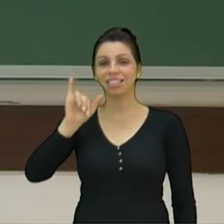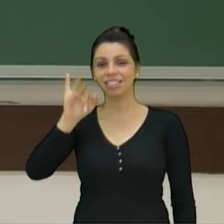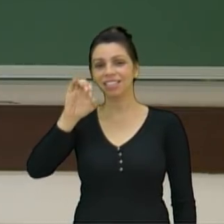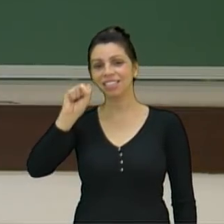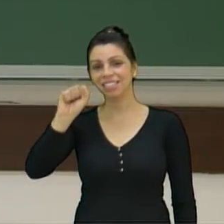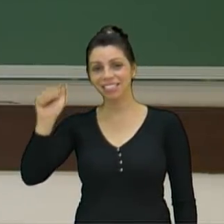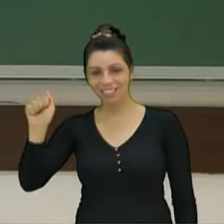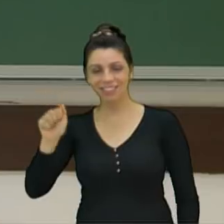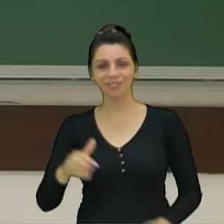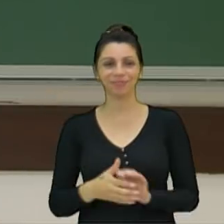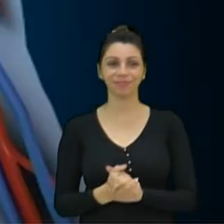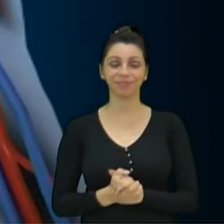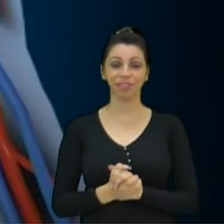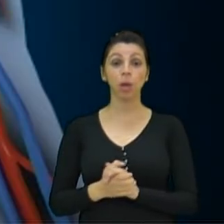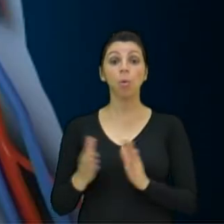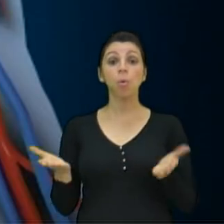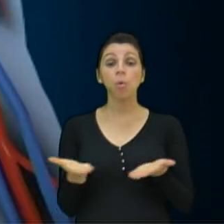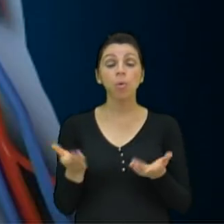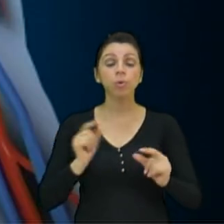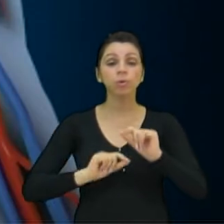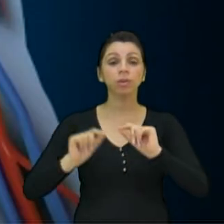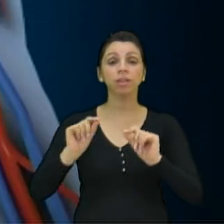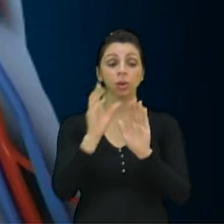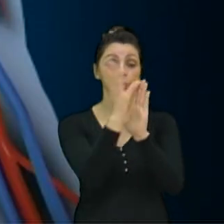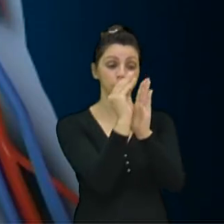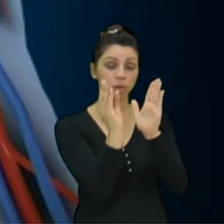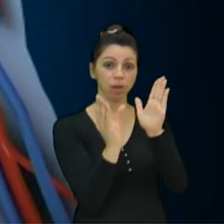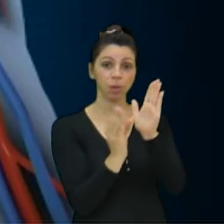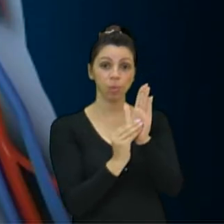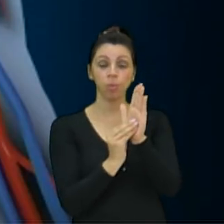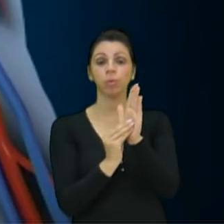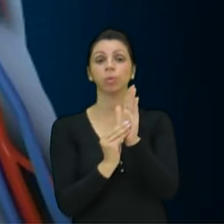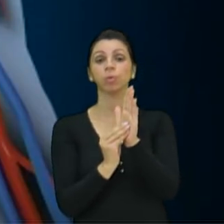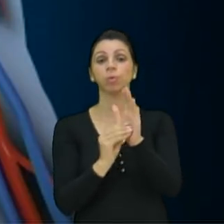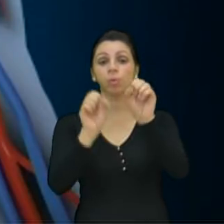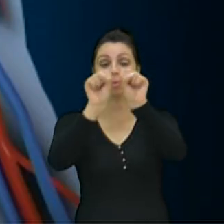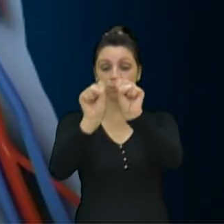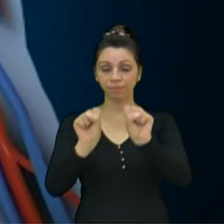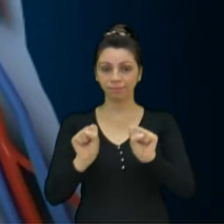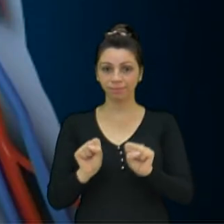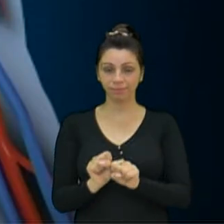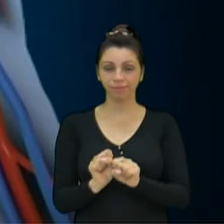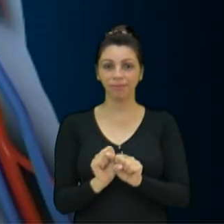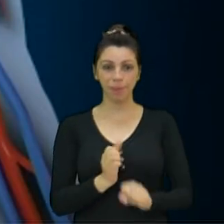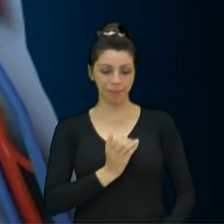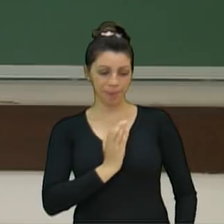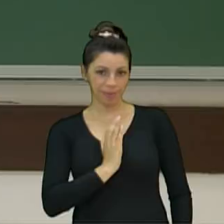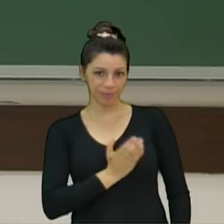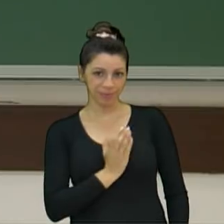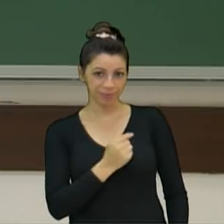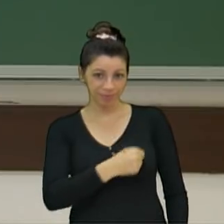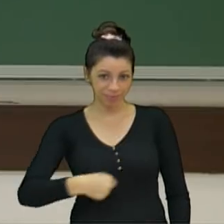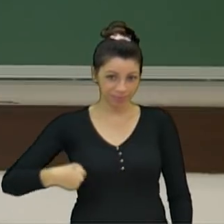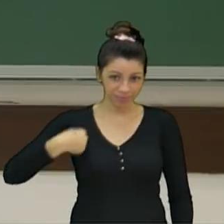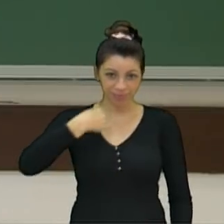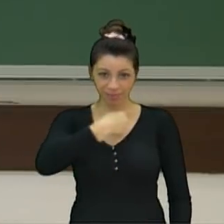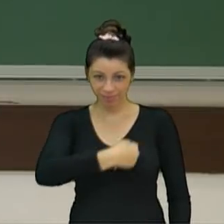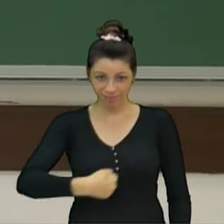nosso conteúdo do sistema cardiovascular. Então, é a parte 3 já desta aula. Vamos lá?